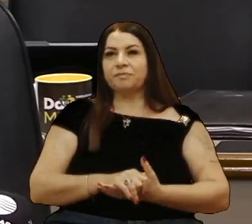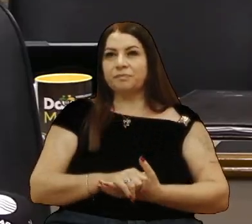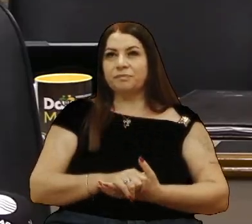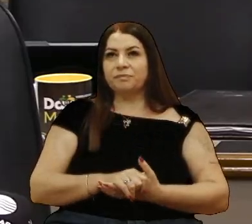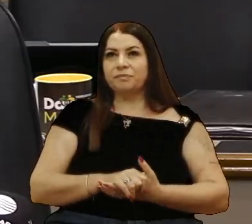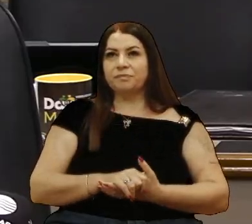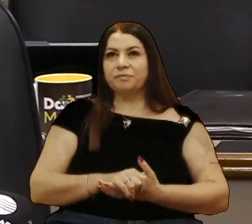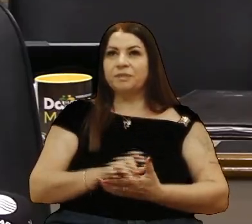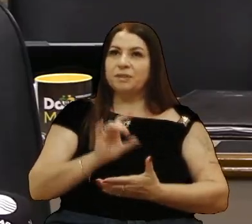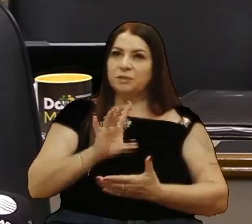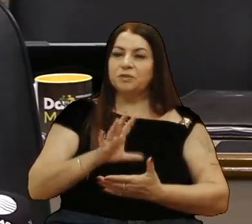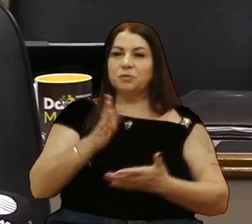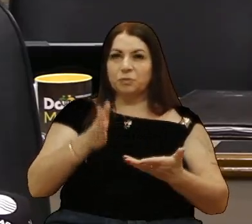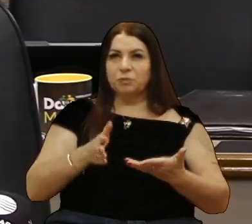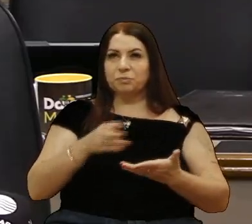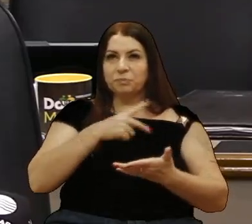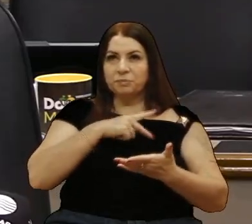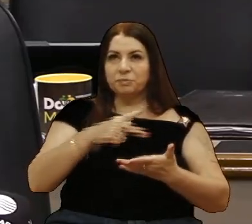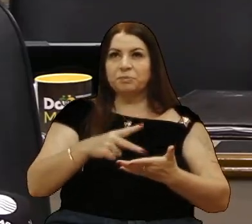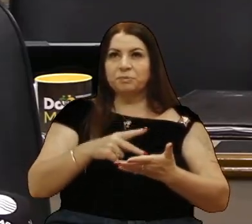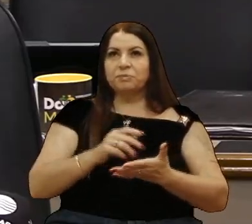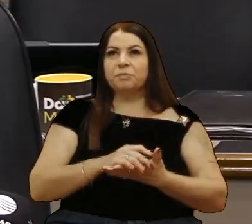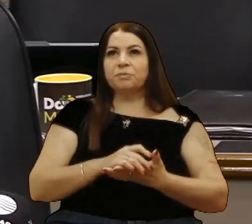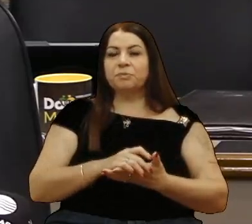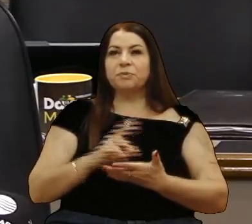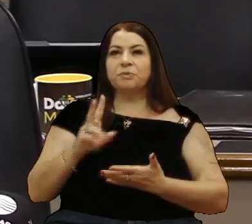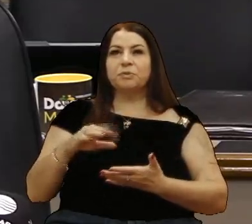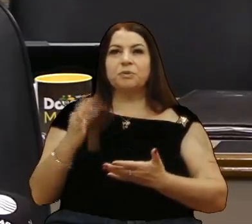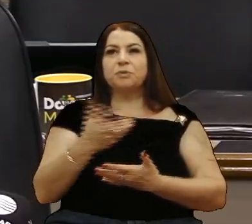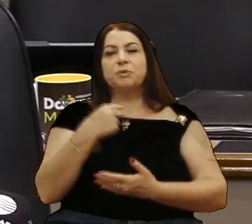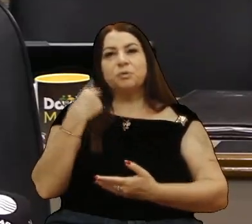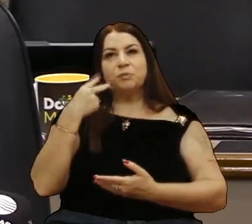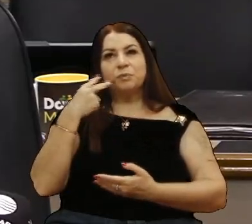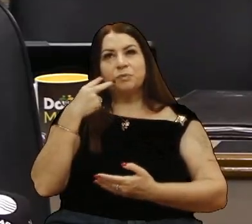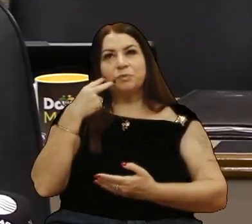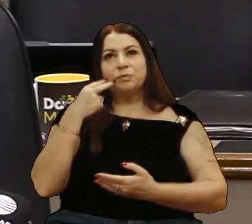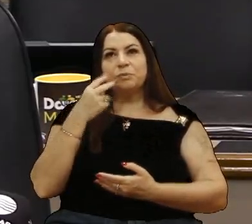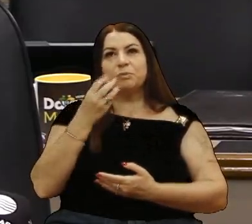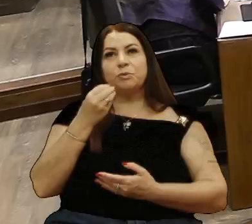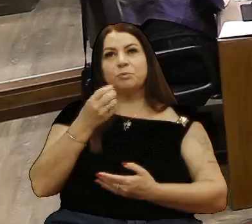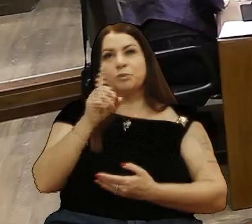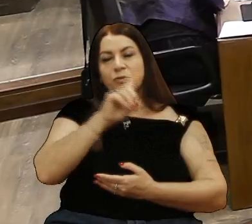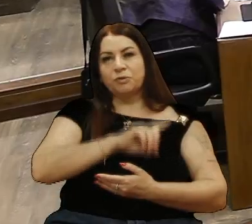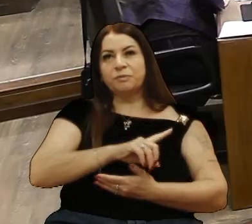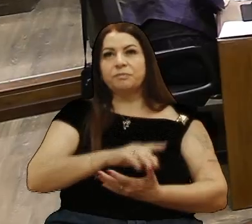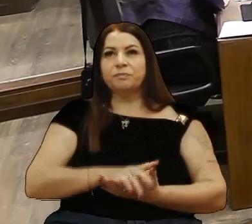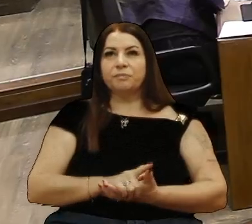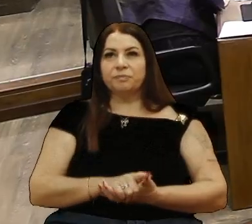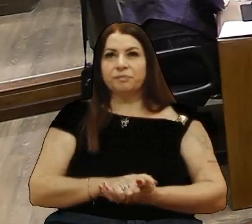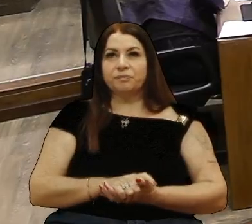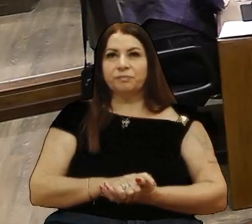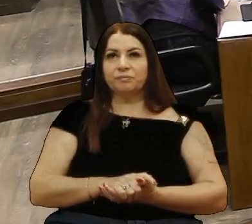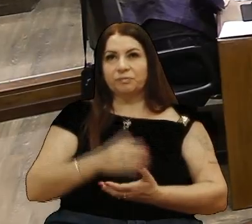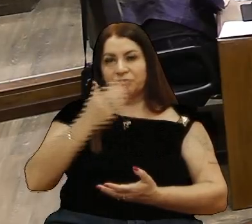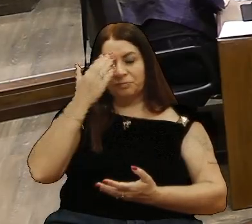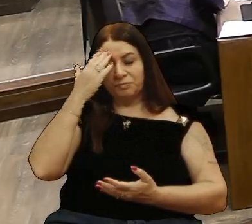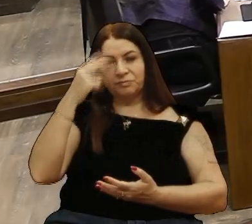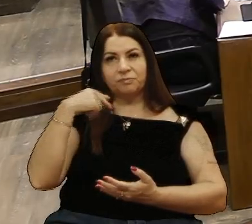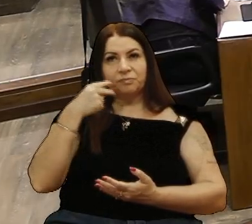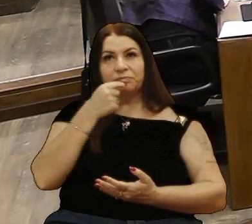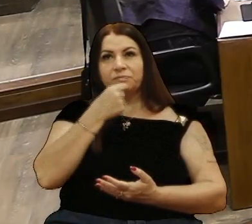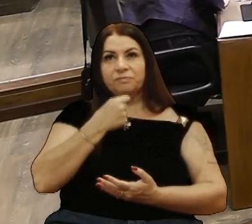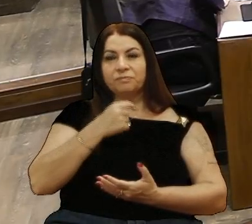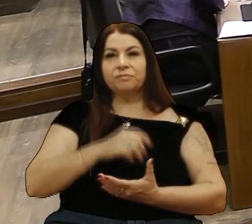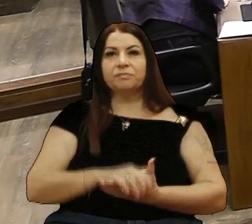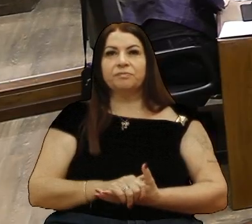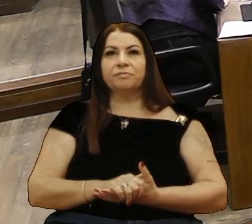Então, era isso hoje, senhor presidente e nobres colegas vereadores. A todos um muito bom dia. Obrigado, vereador Cristiano Becker. Com a